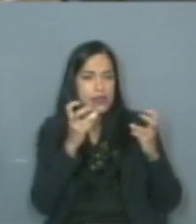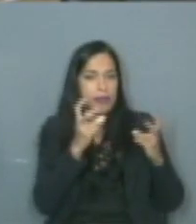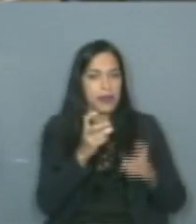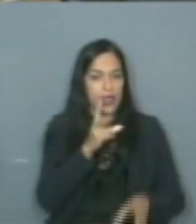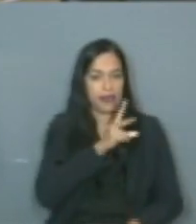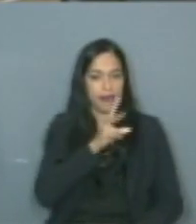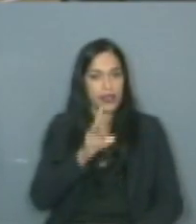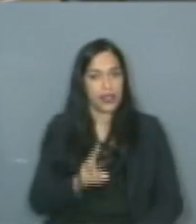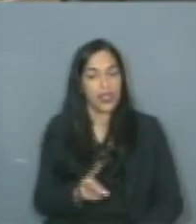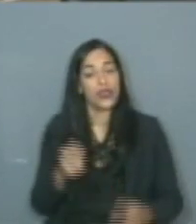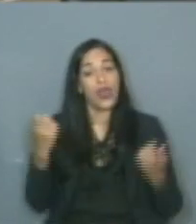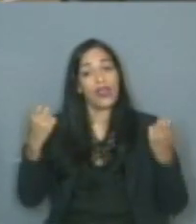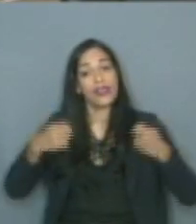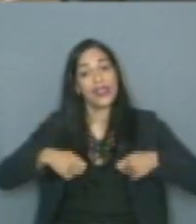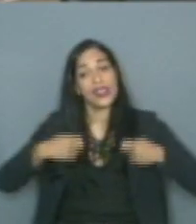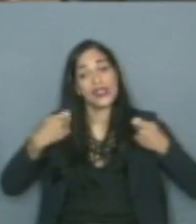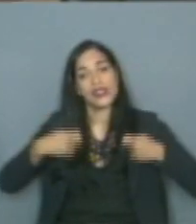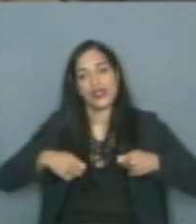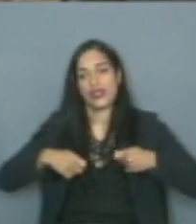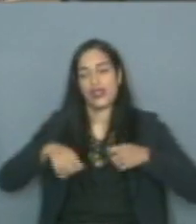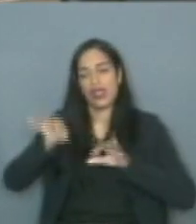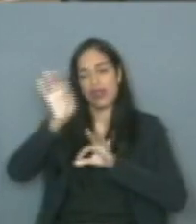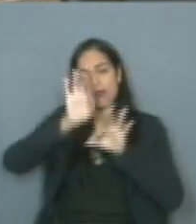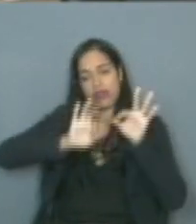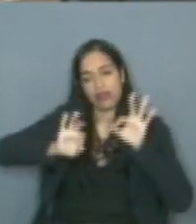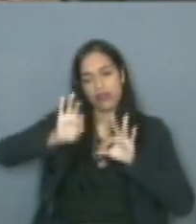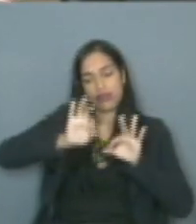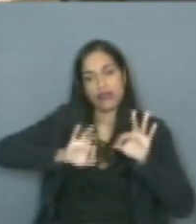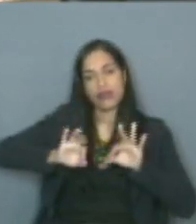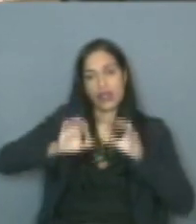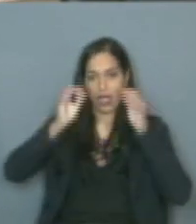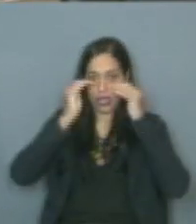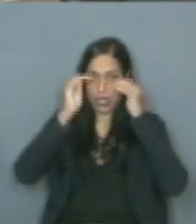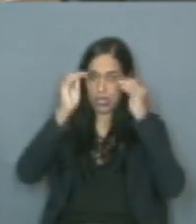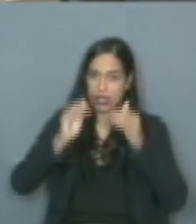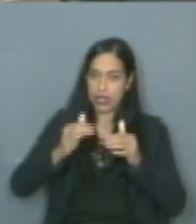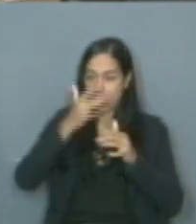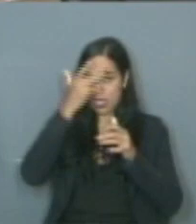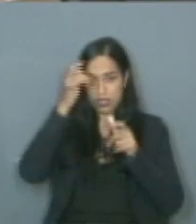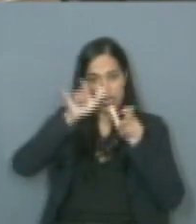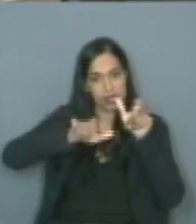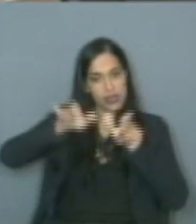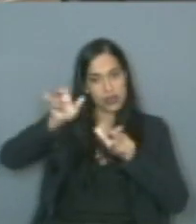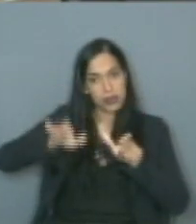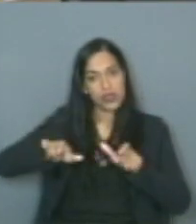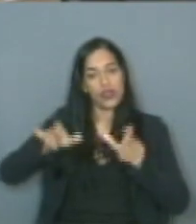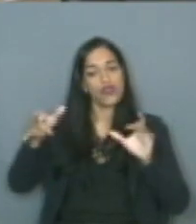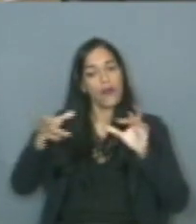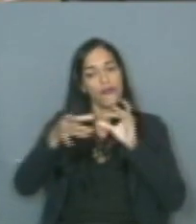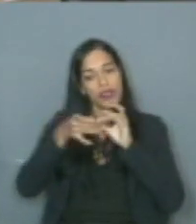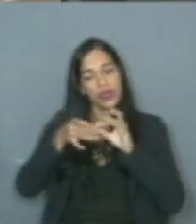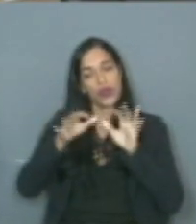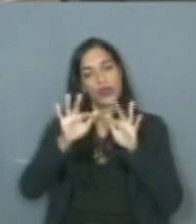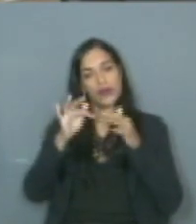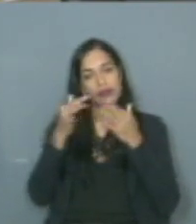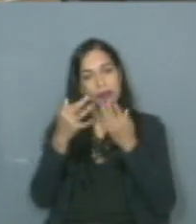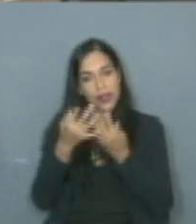vereador, a necessidade de reestruturar a dignidade dessas pessoas através do vínculo